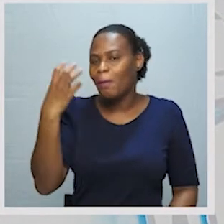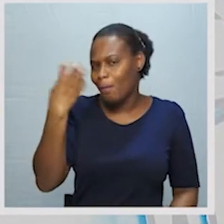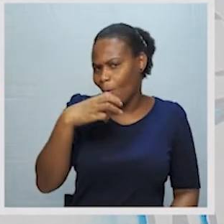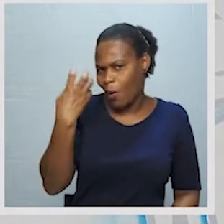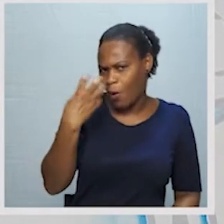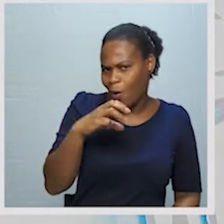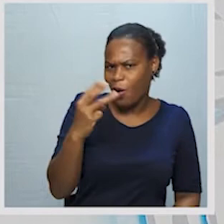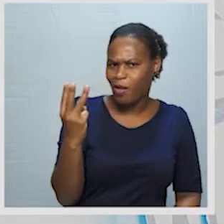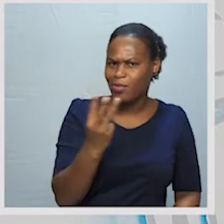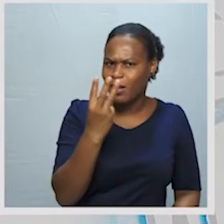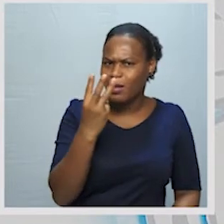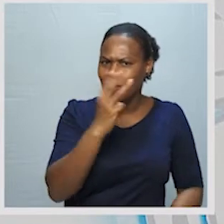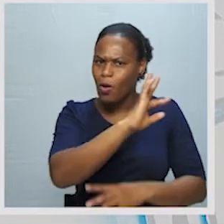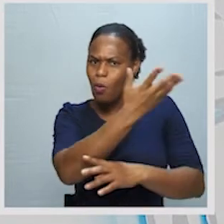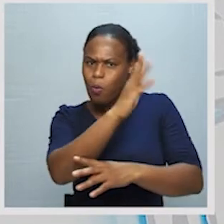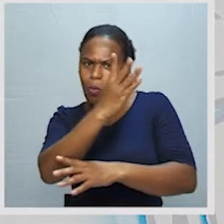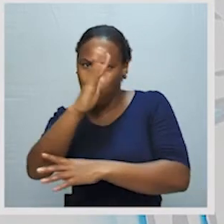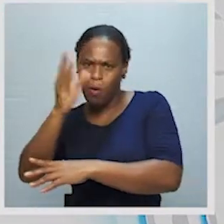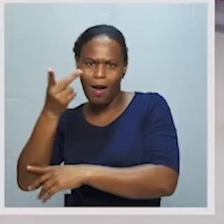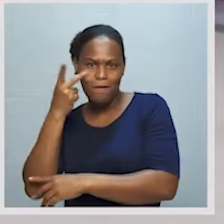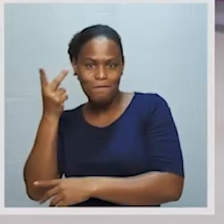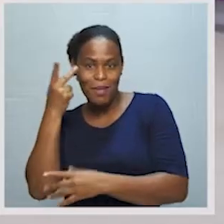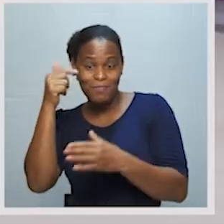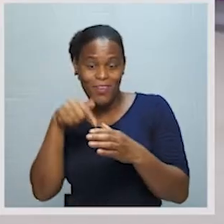3 porquinhos que viviam numa floresta.